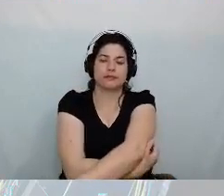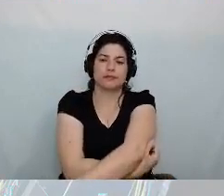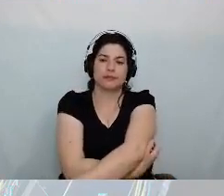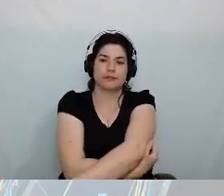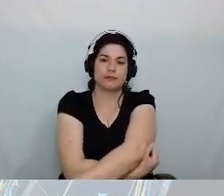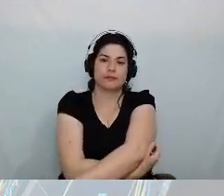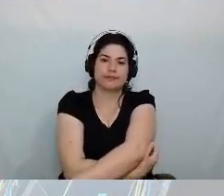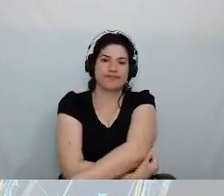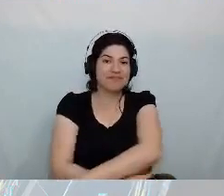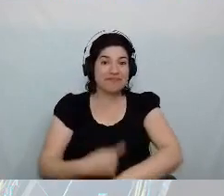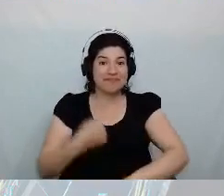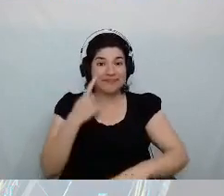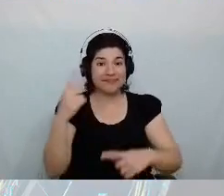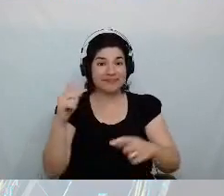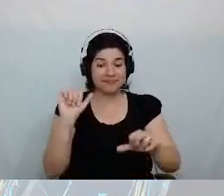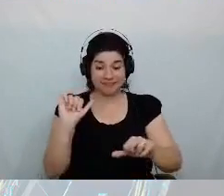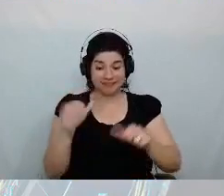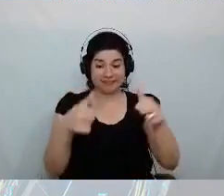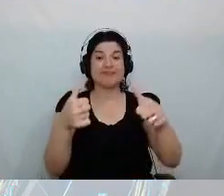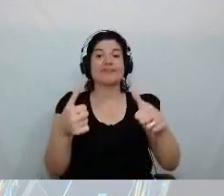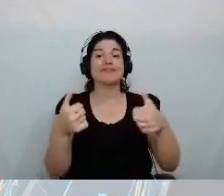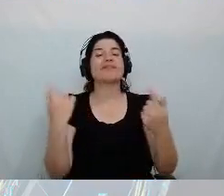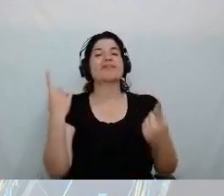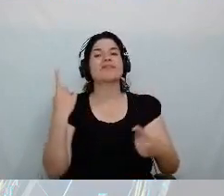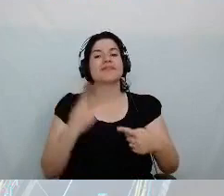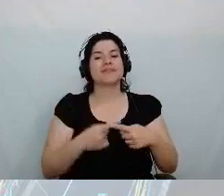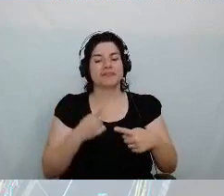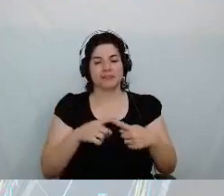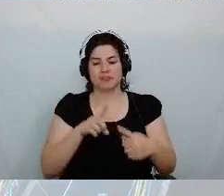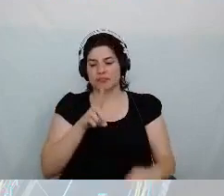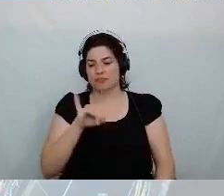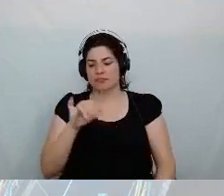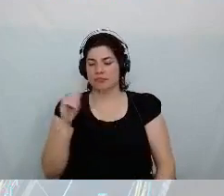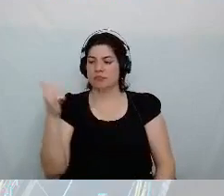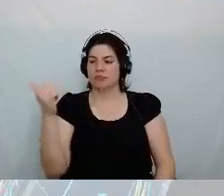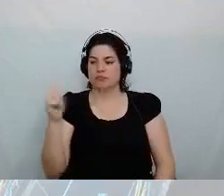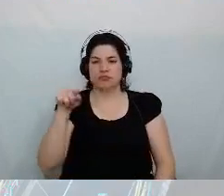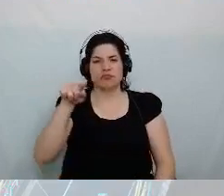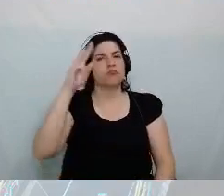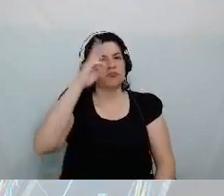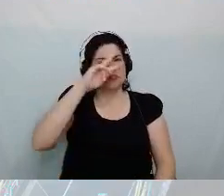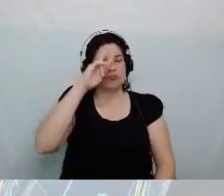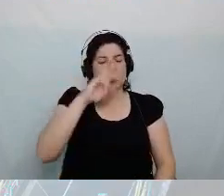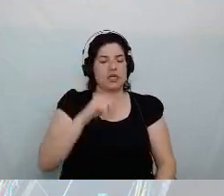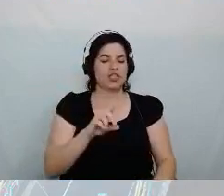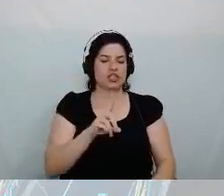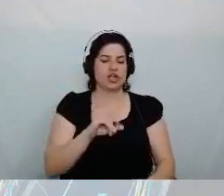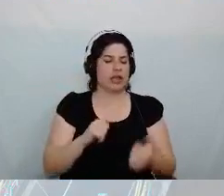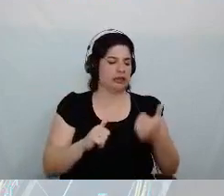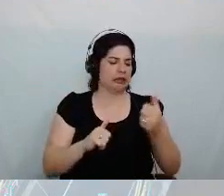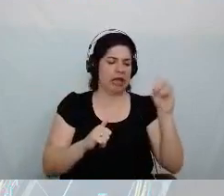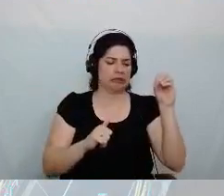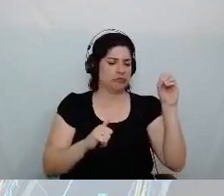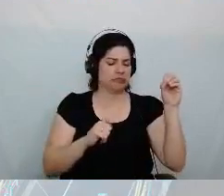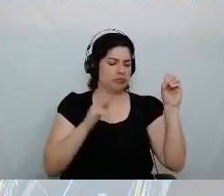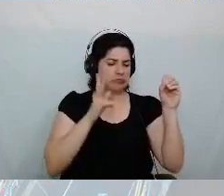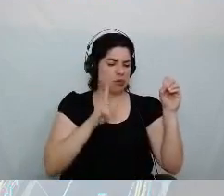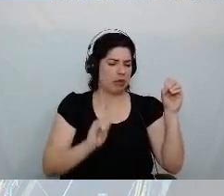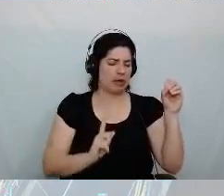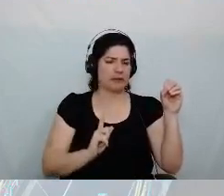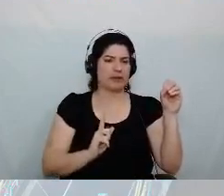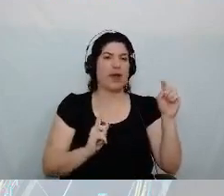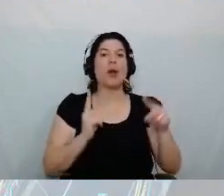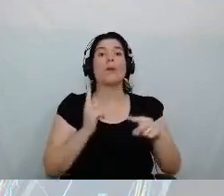Olha como muda. Por que no dia 11 vocês lembram e no dia 10 não? Porque